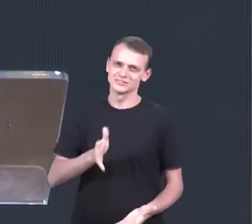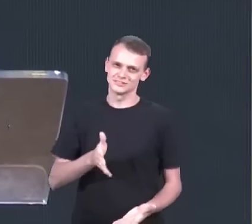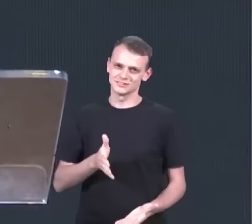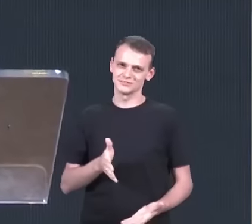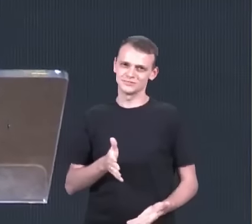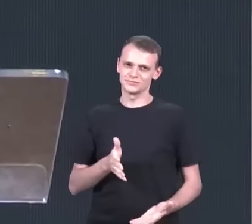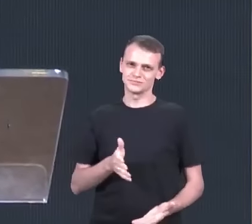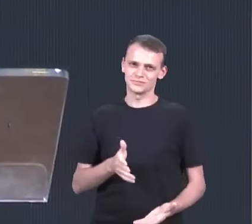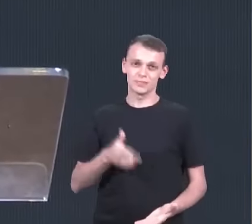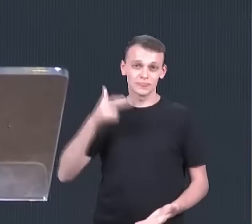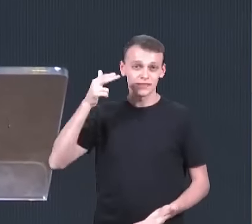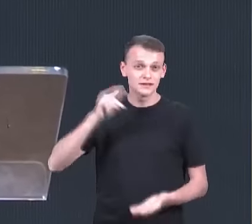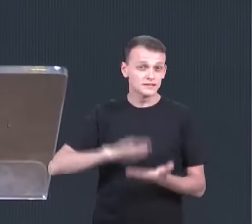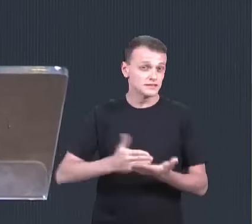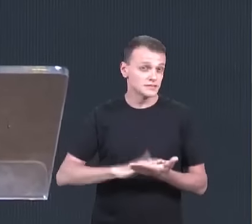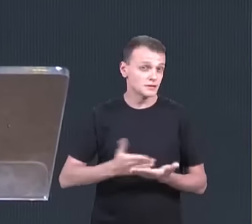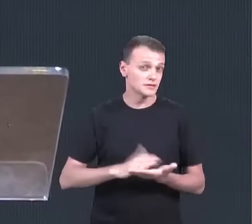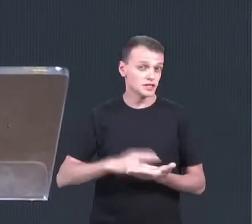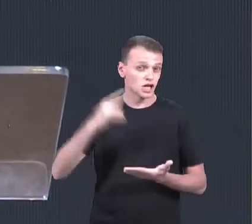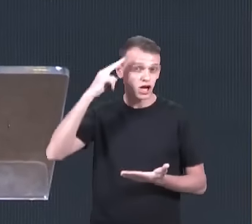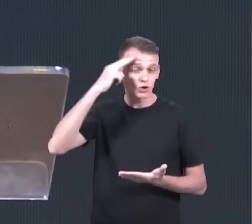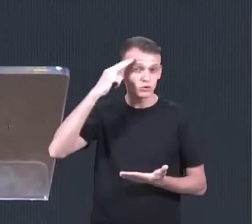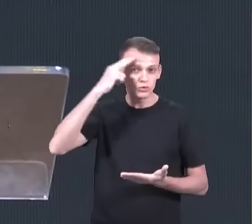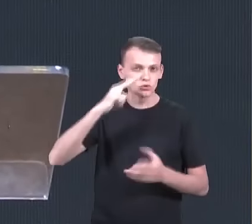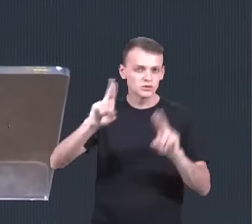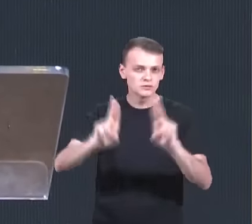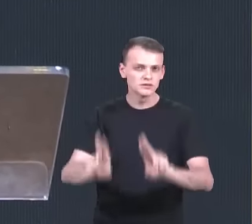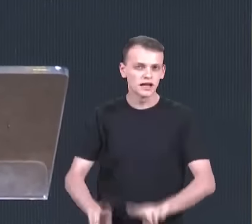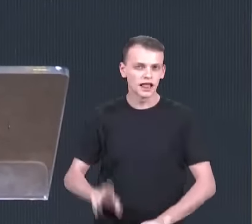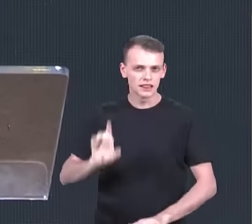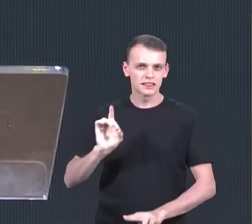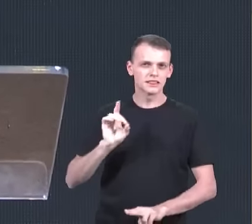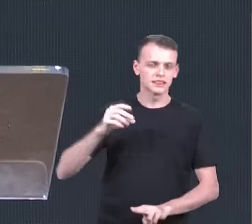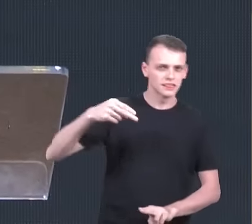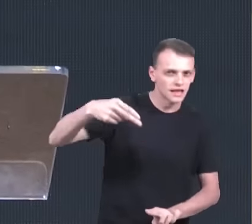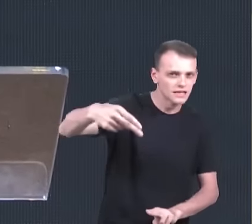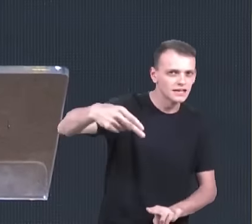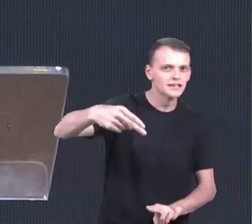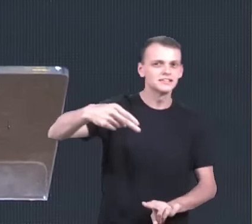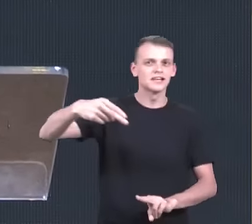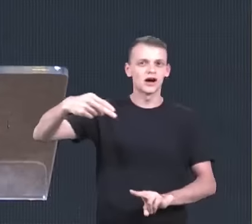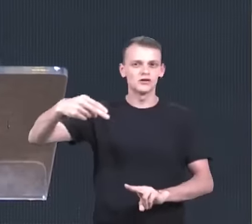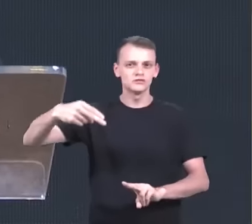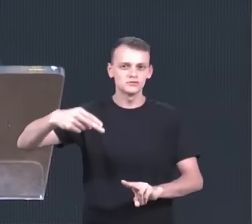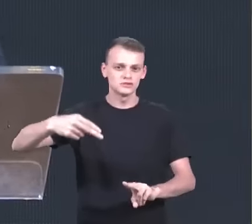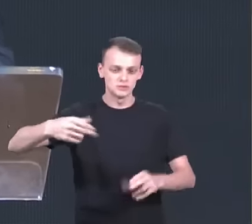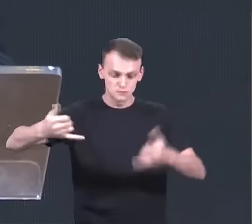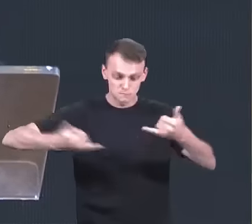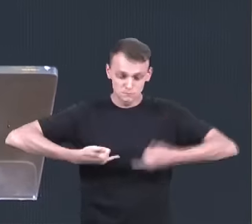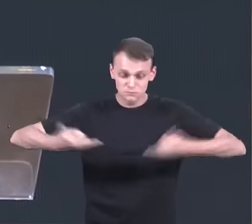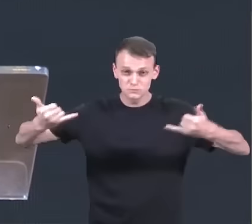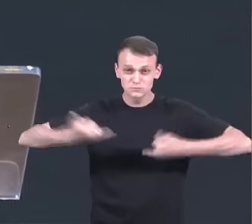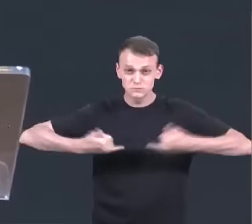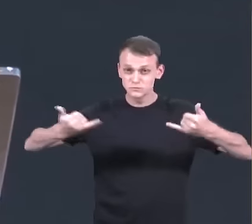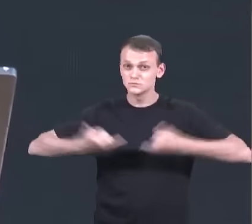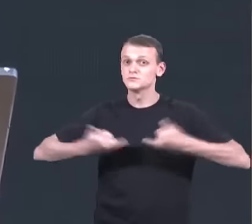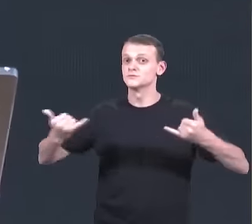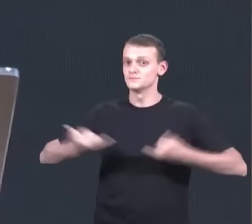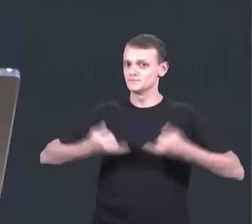interpretar o sonho de Nabucodonosor, Daniel tinha uma influência decisiva sobre